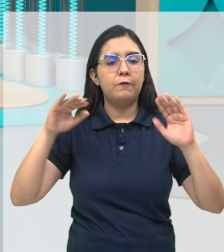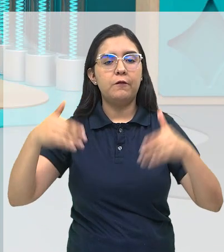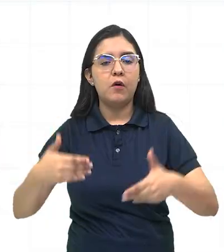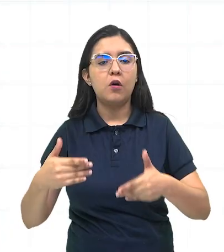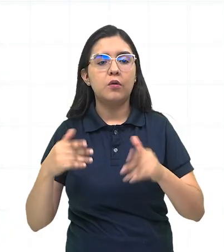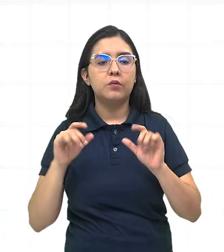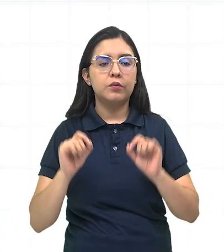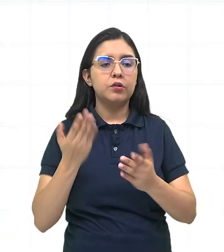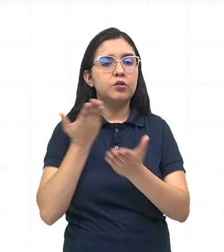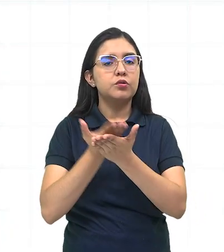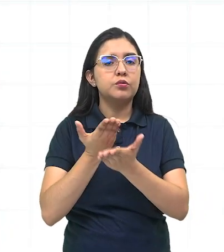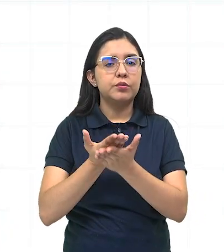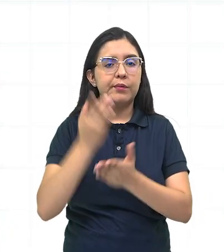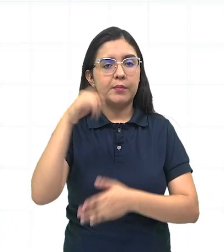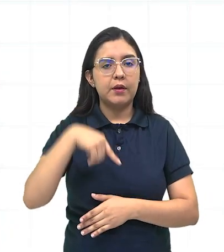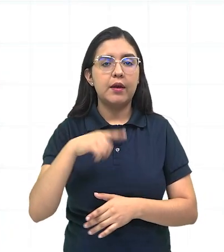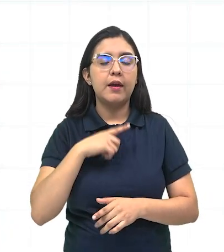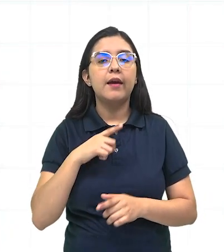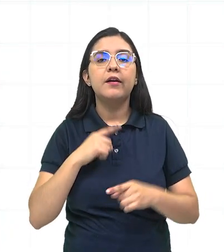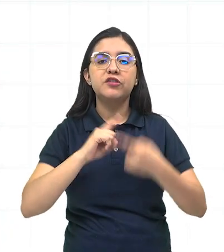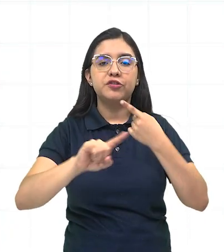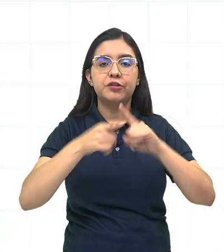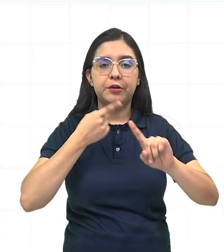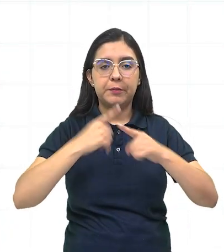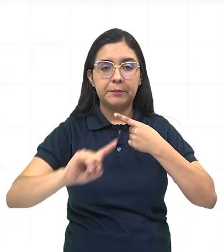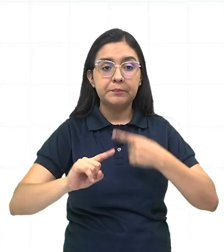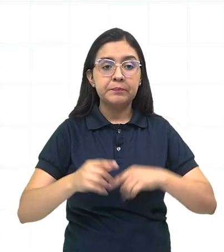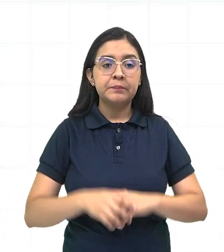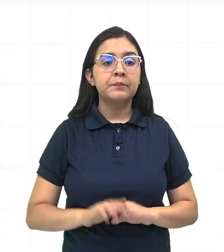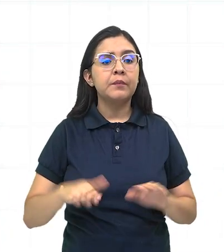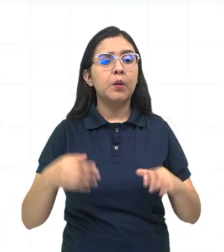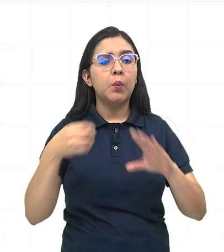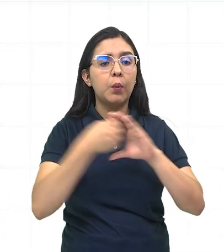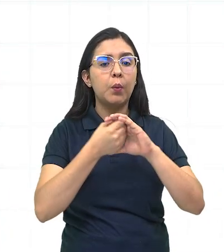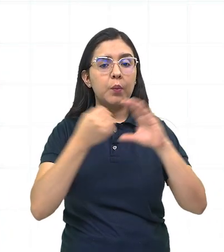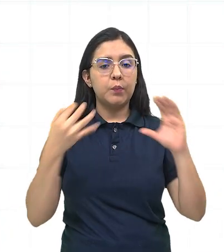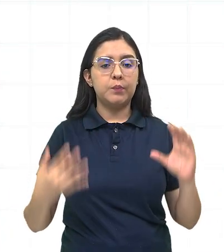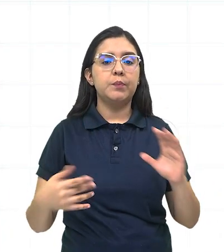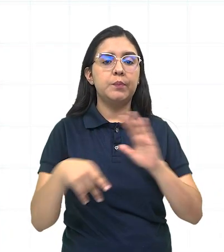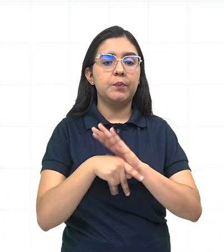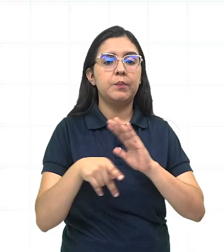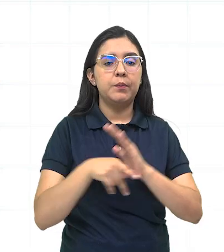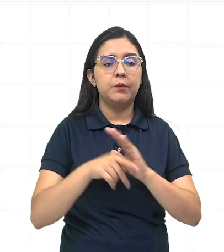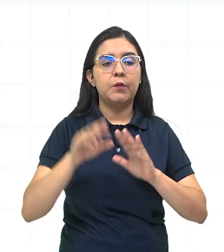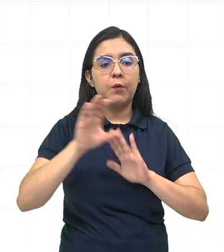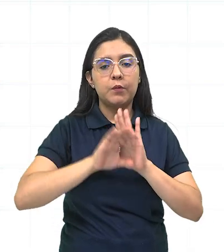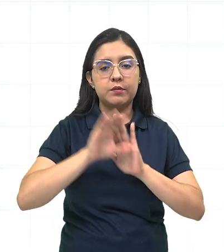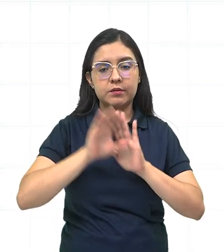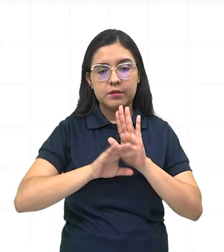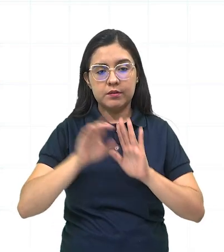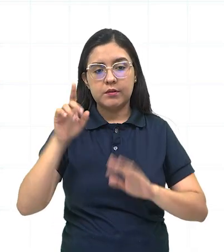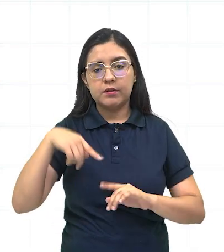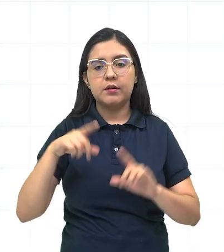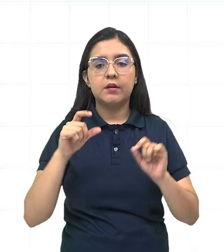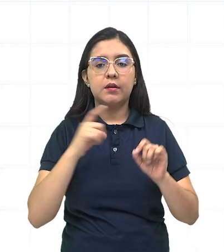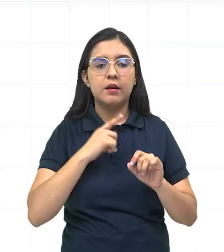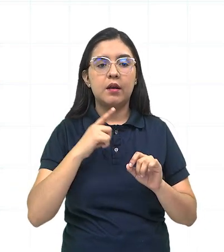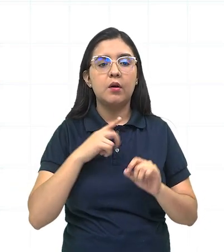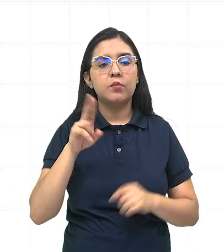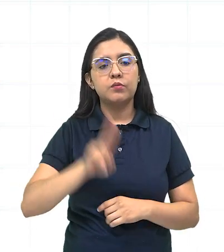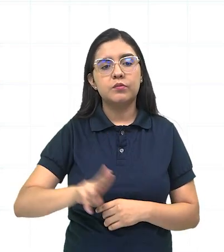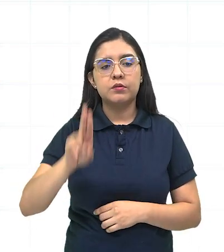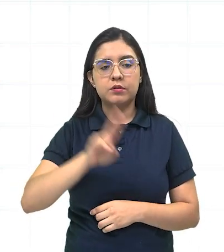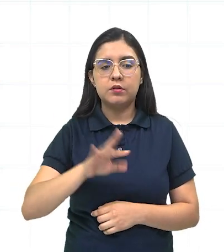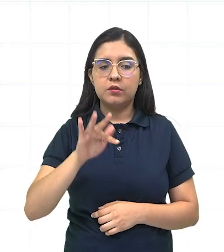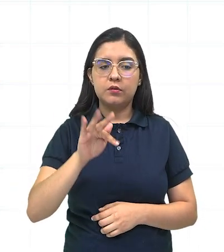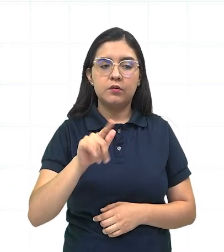que trabalhamos na nossa aula, que é a esgrima. A definição técnica de esgrima é a arte de manusear